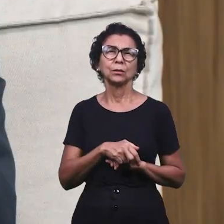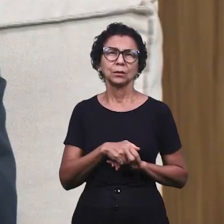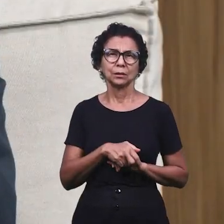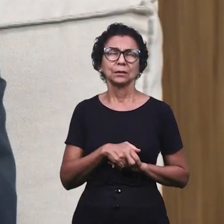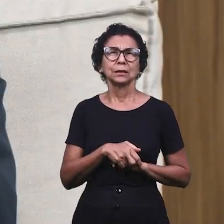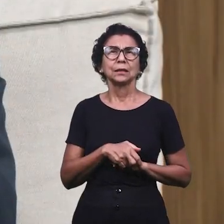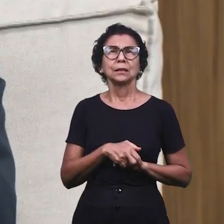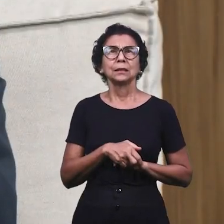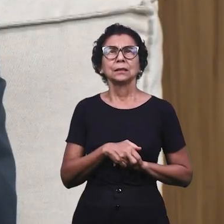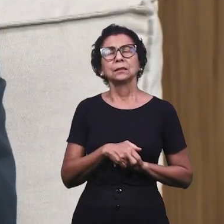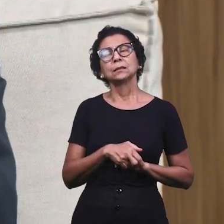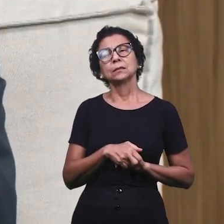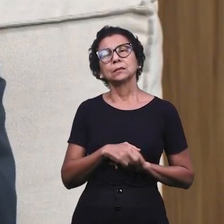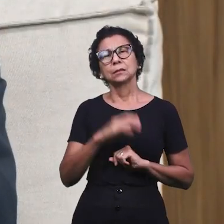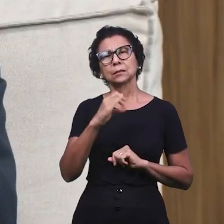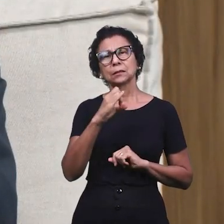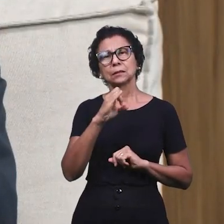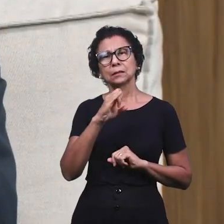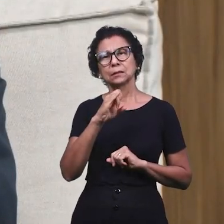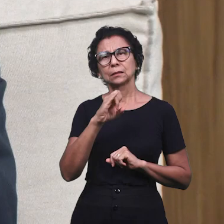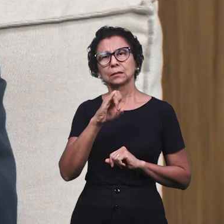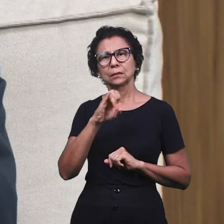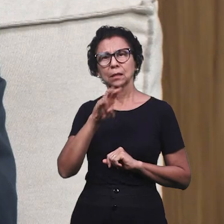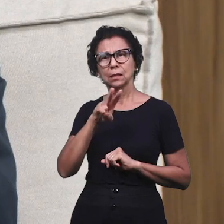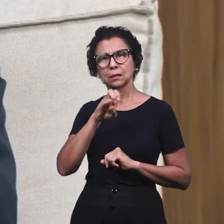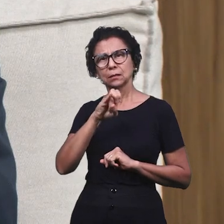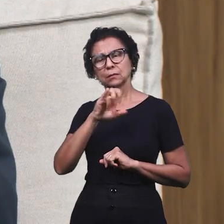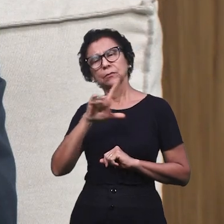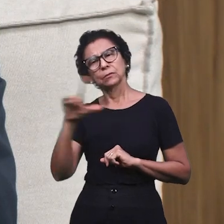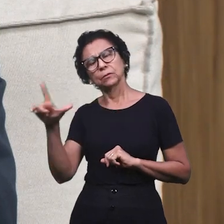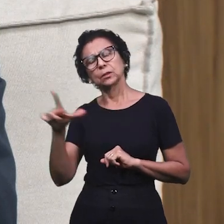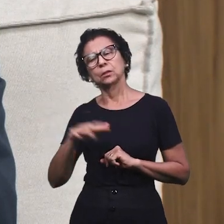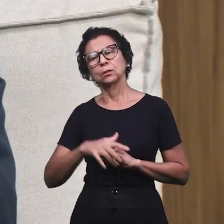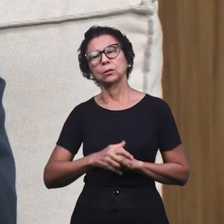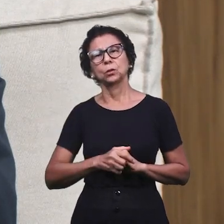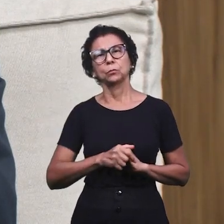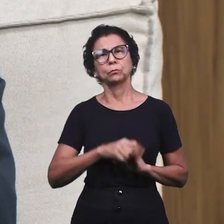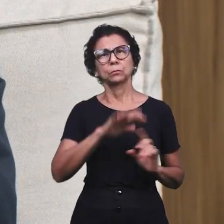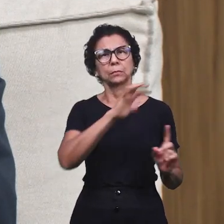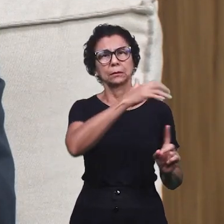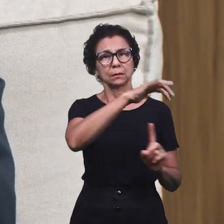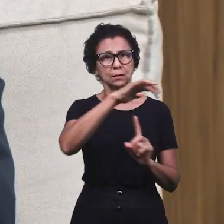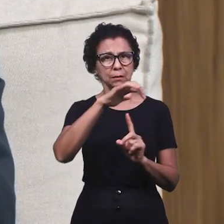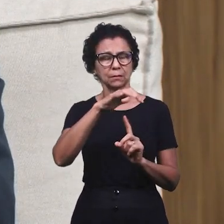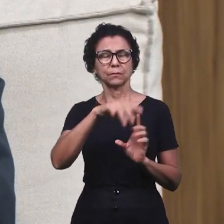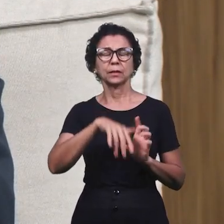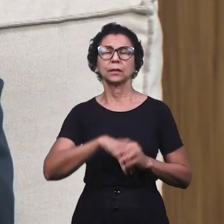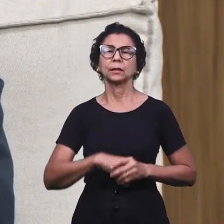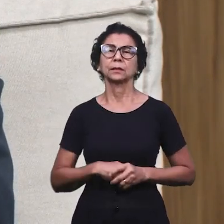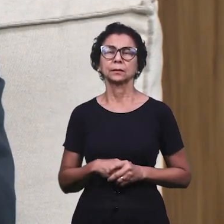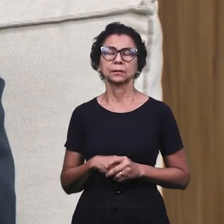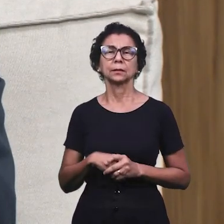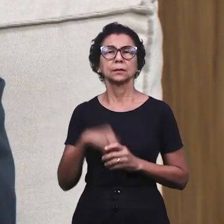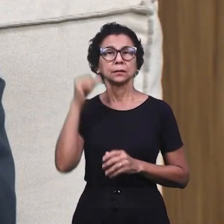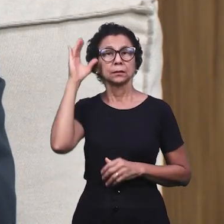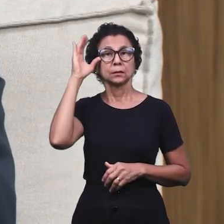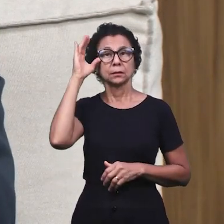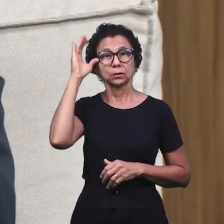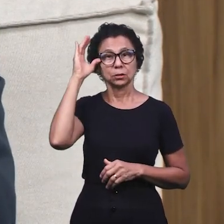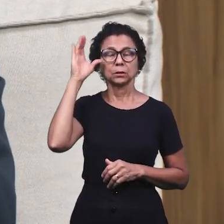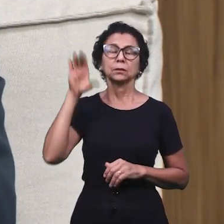mais segmentado as feiras. Essas feiras globais que são lá em Guangzhou, na